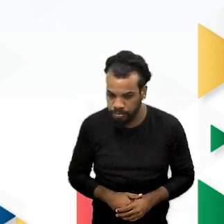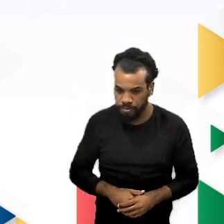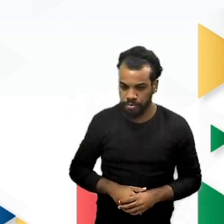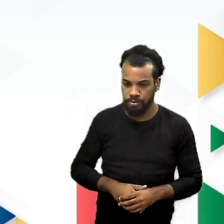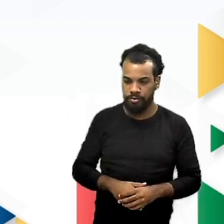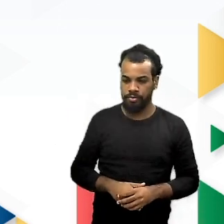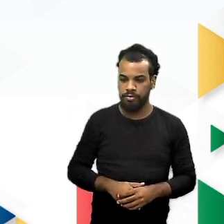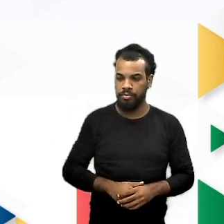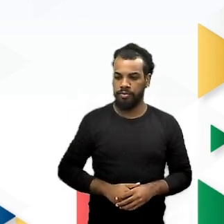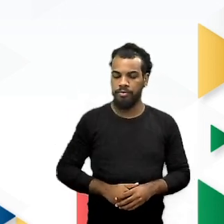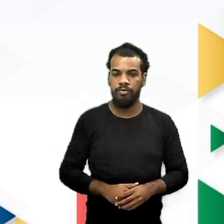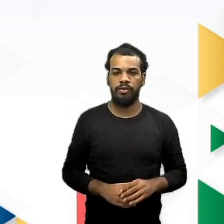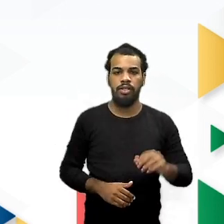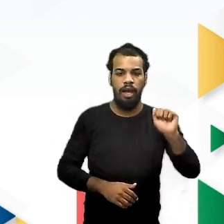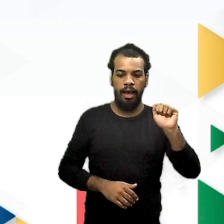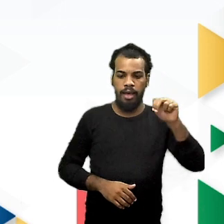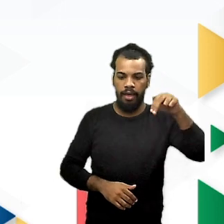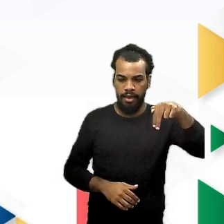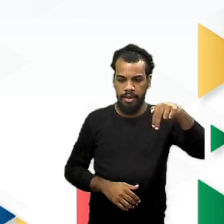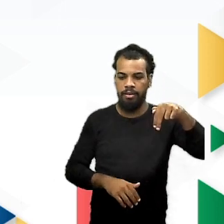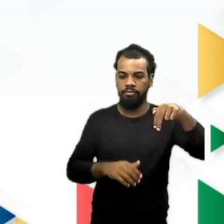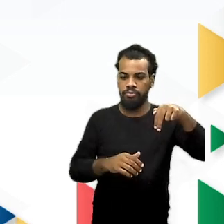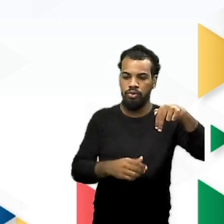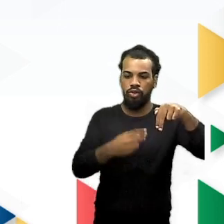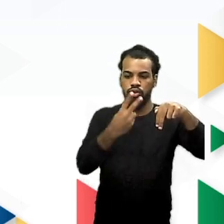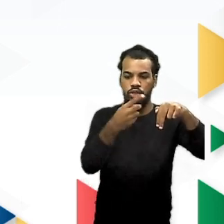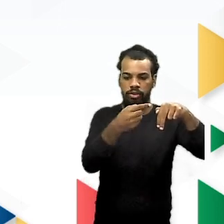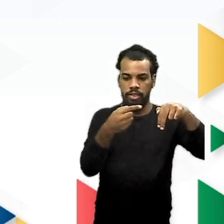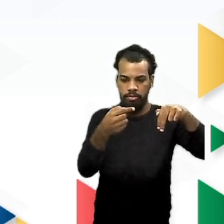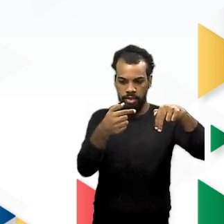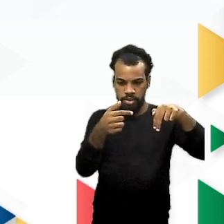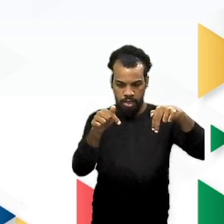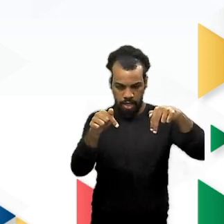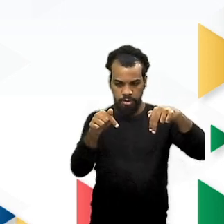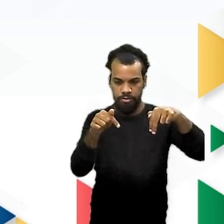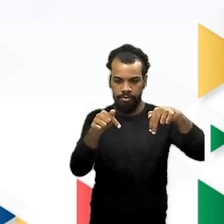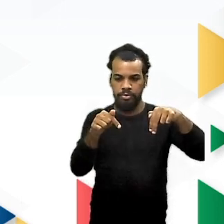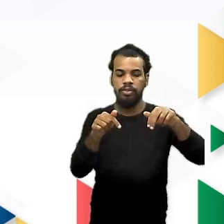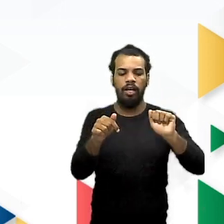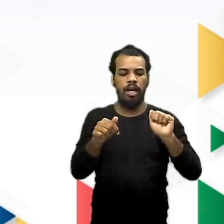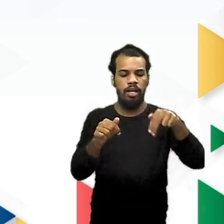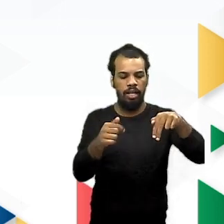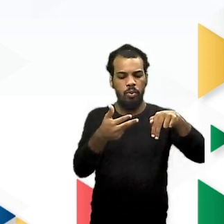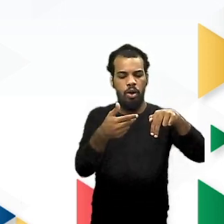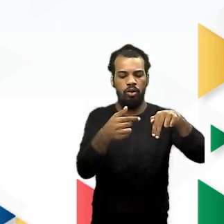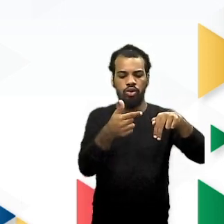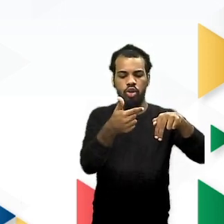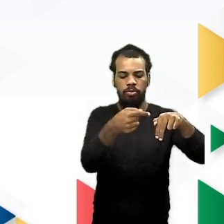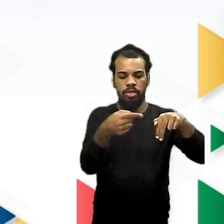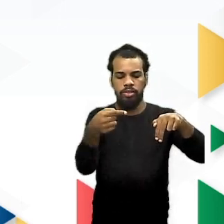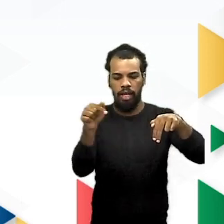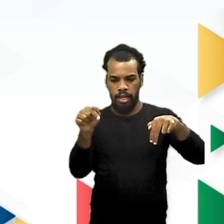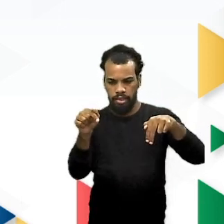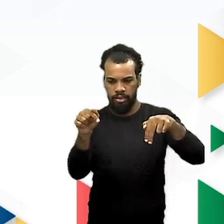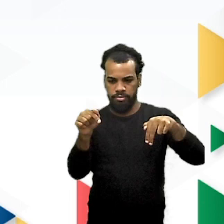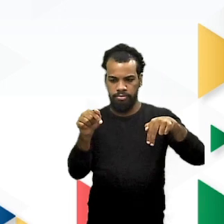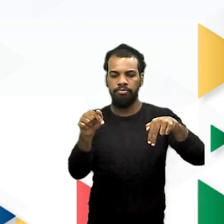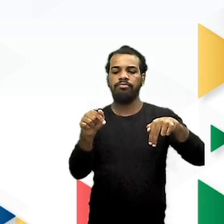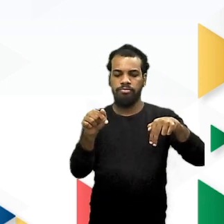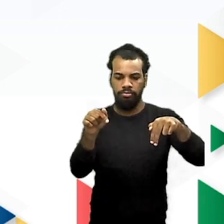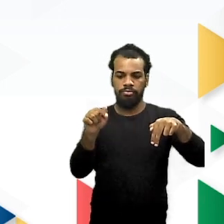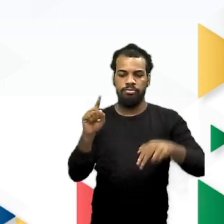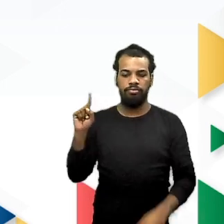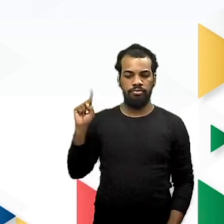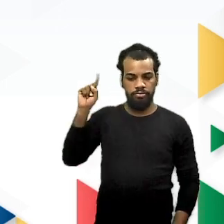AN igual a 2n menos 7, olha, o AN igual a 2n menos 7 é o termo geral, tá? E é em